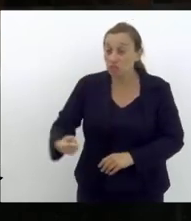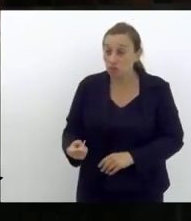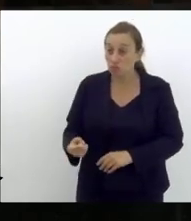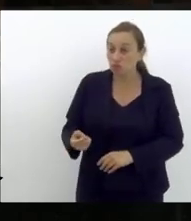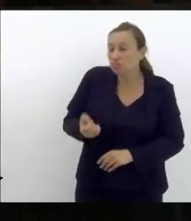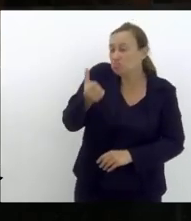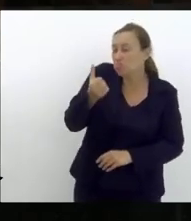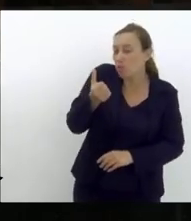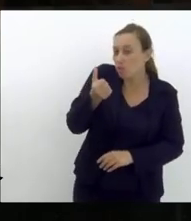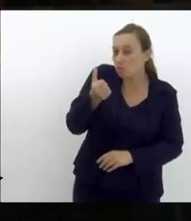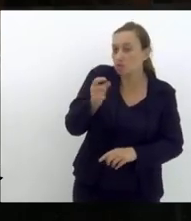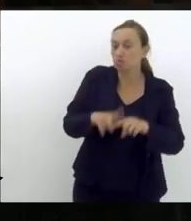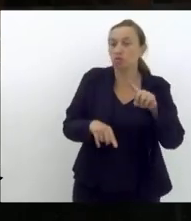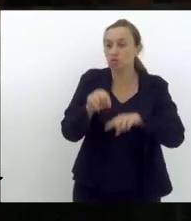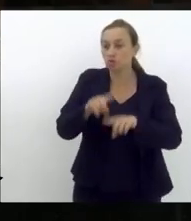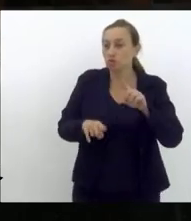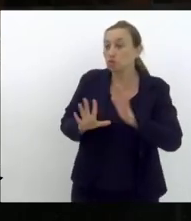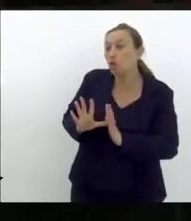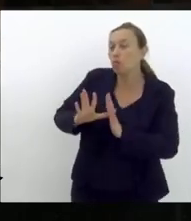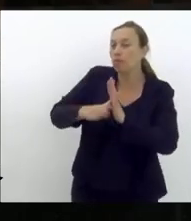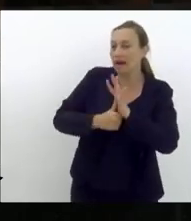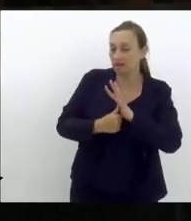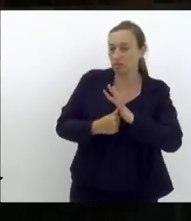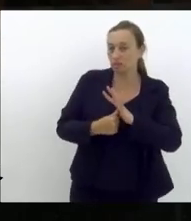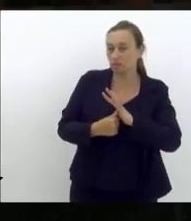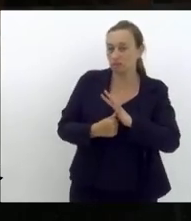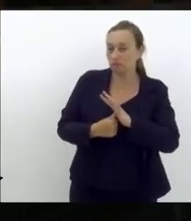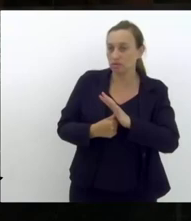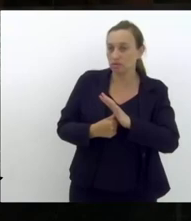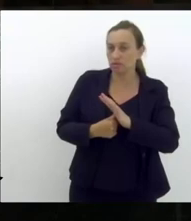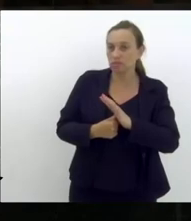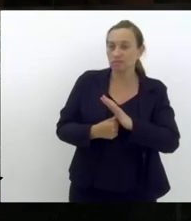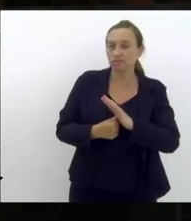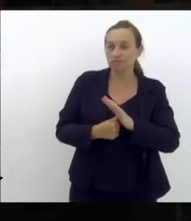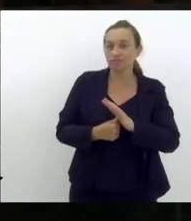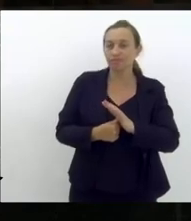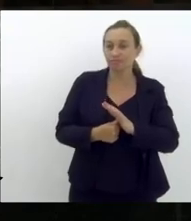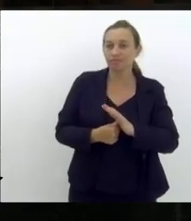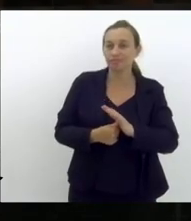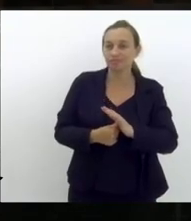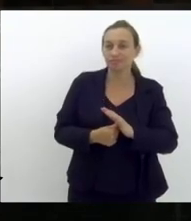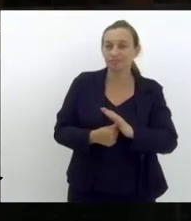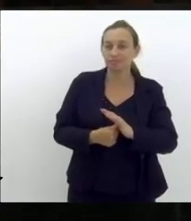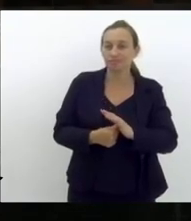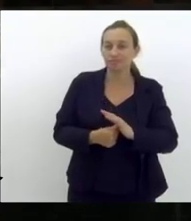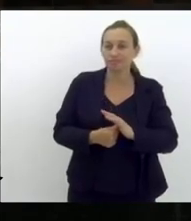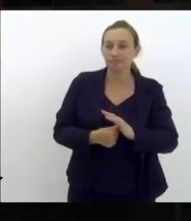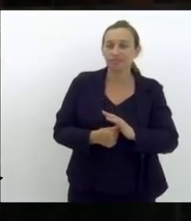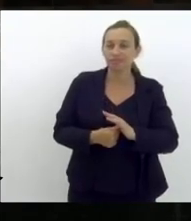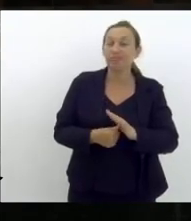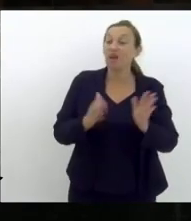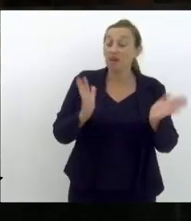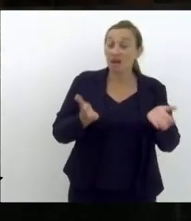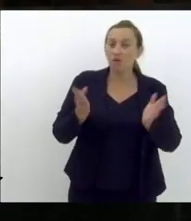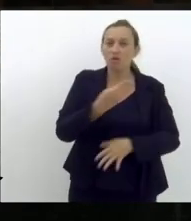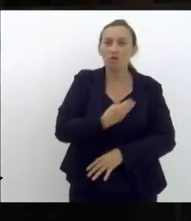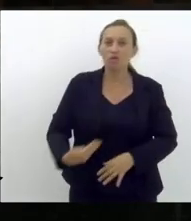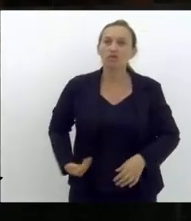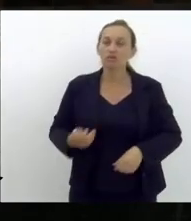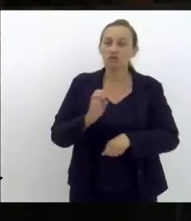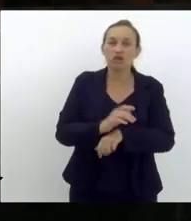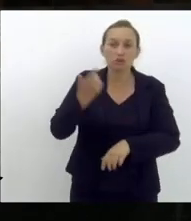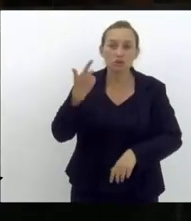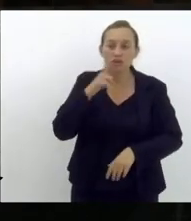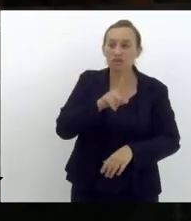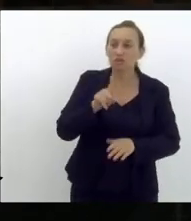e poucas cargas que foram Roubadas e agora o governo do estado conseguiu